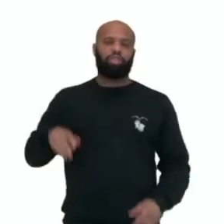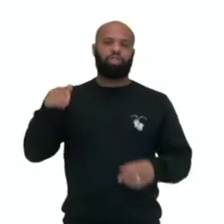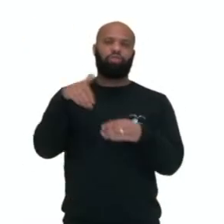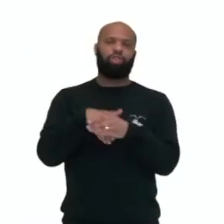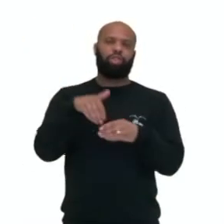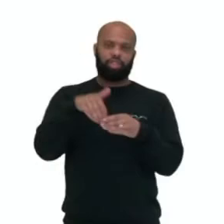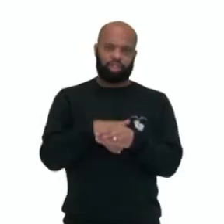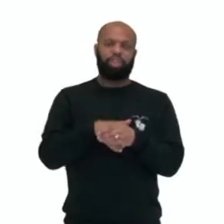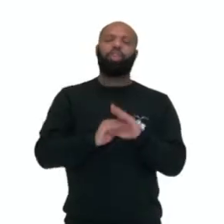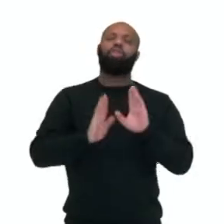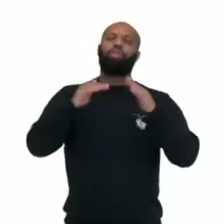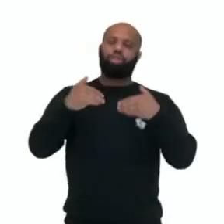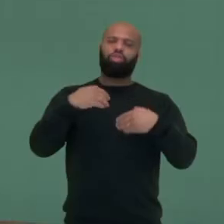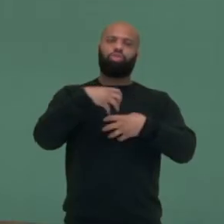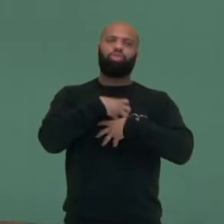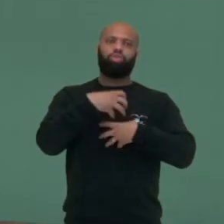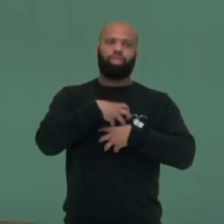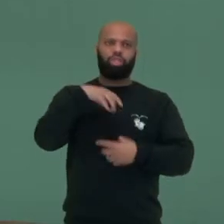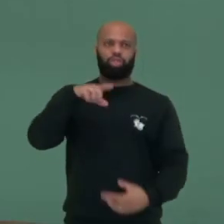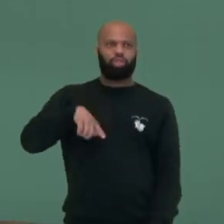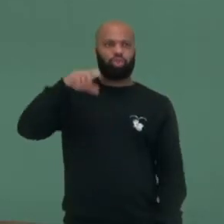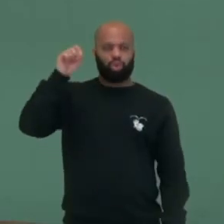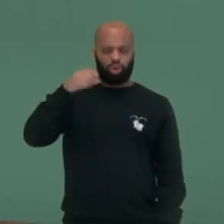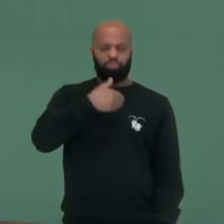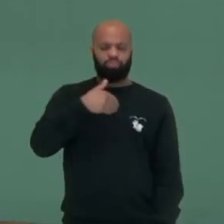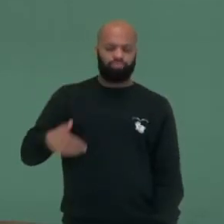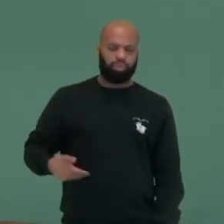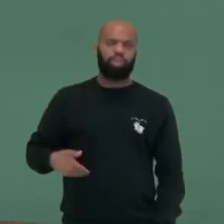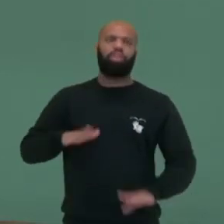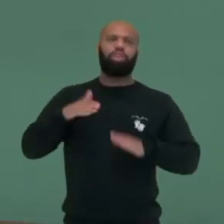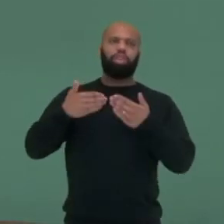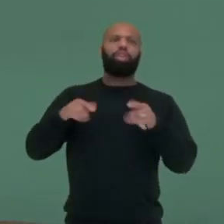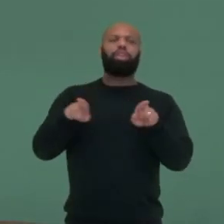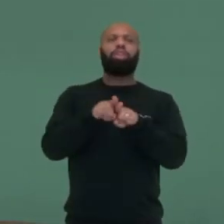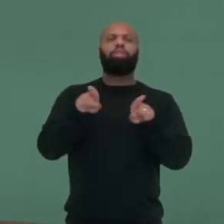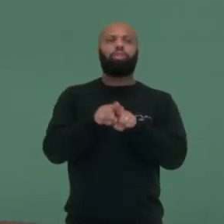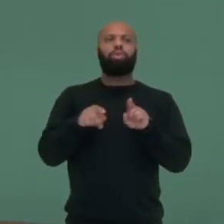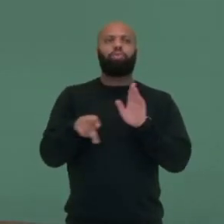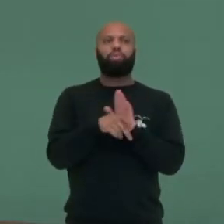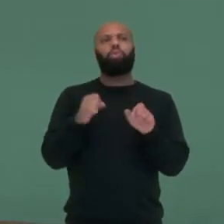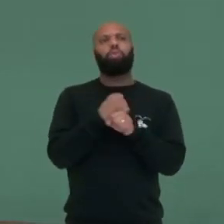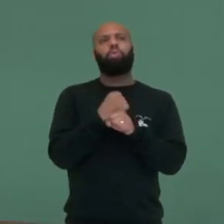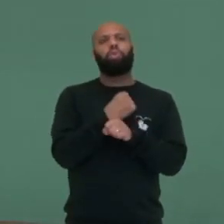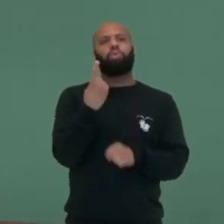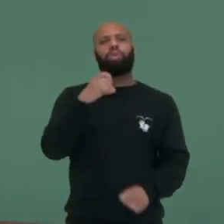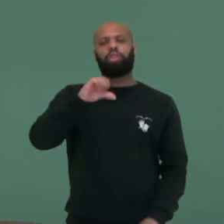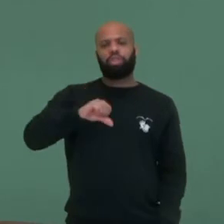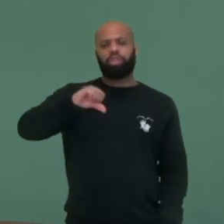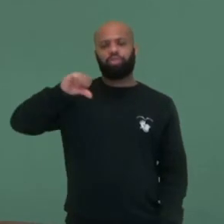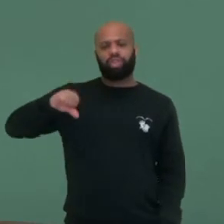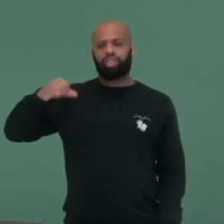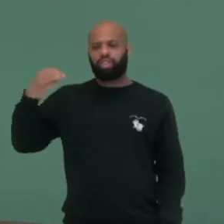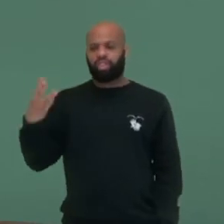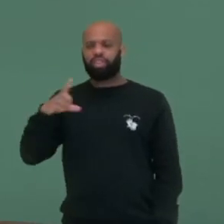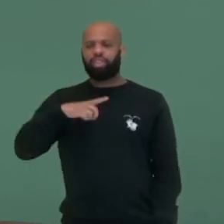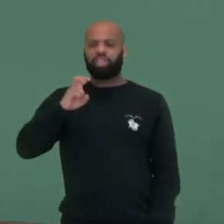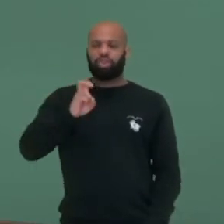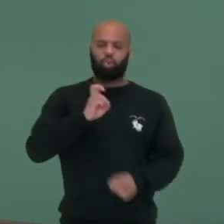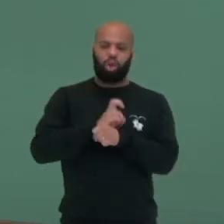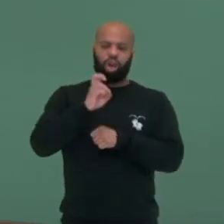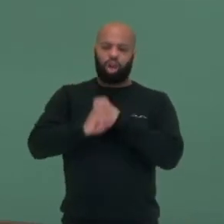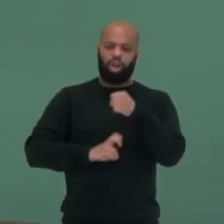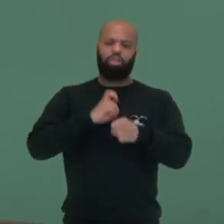presidencialista. Foi a forma e o regime de governo escolhido. Previa-se para o ano de 1993, 5 anos